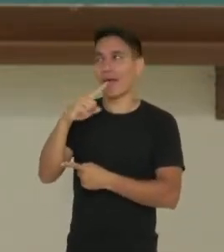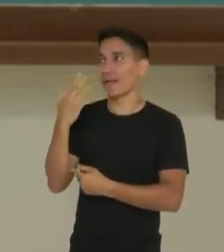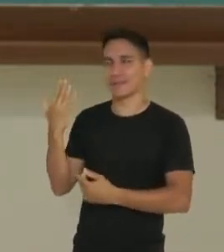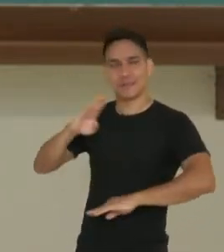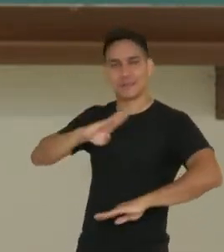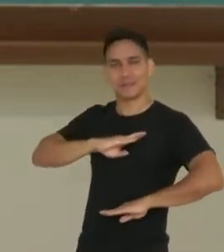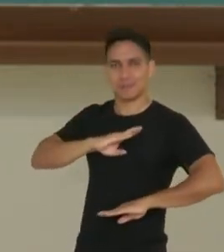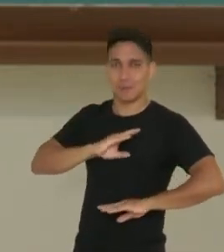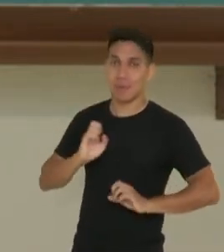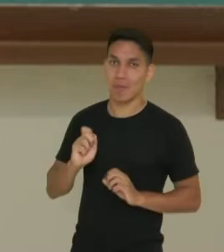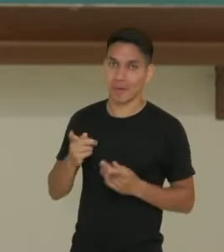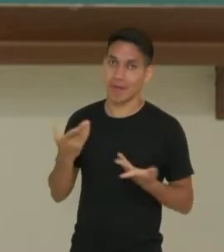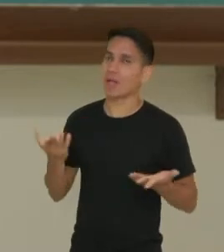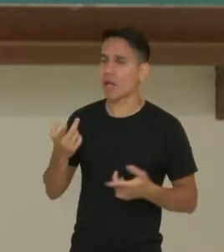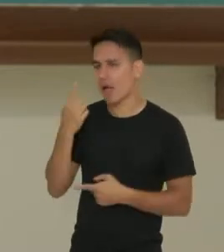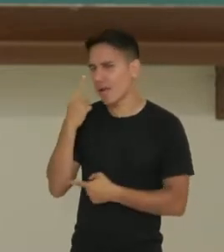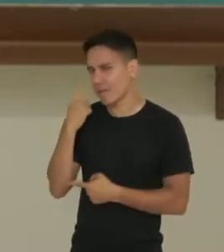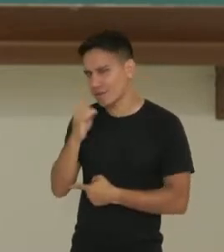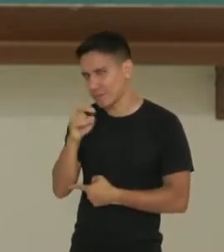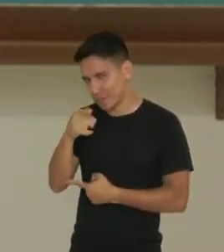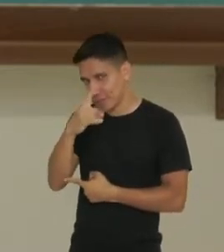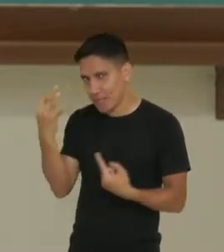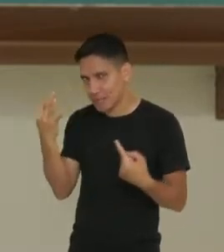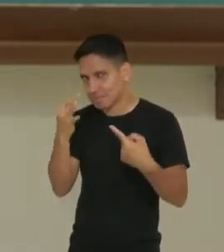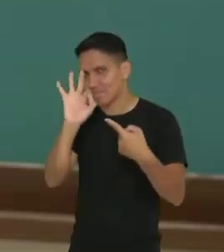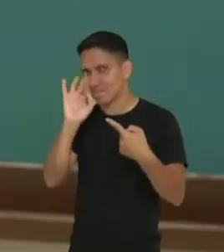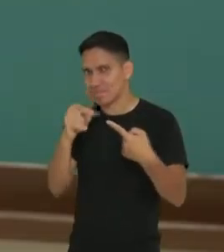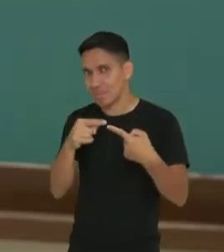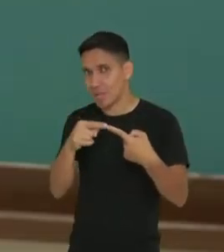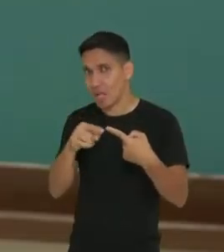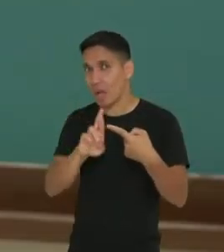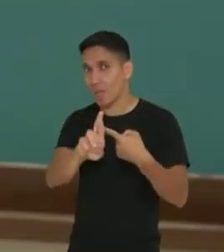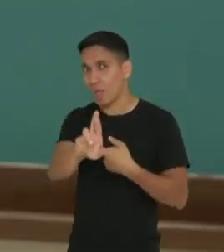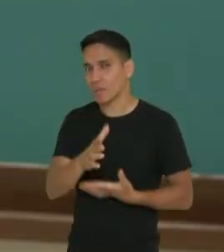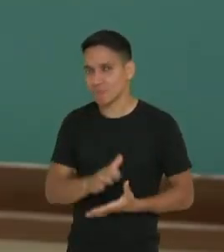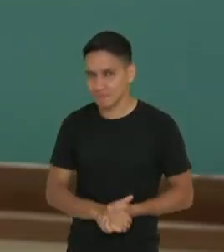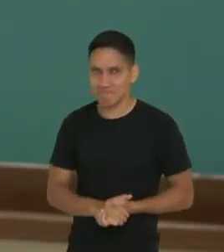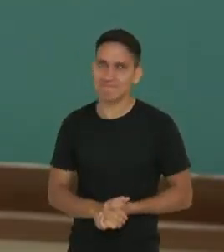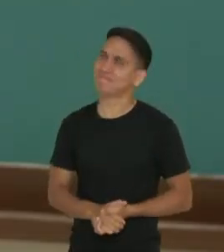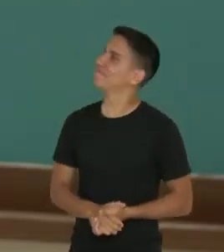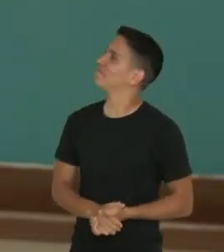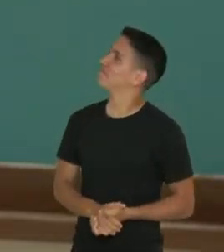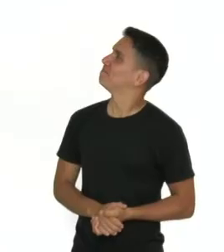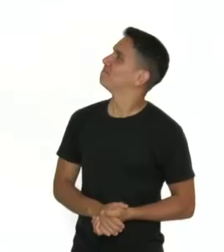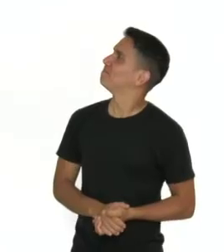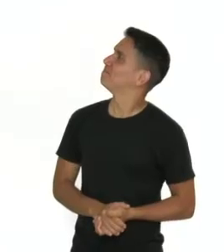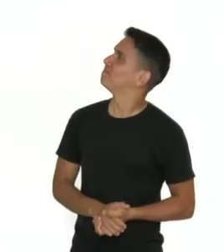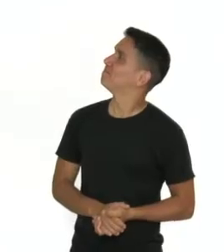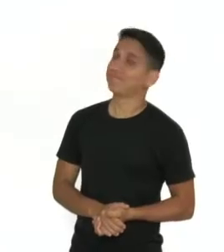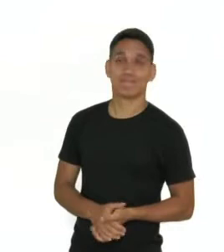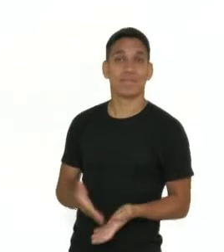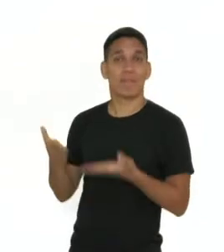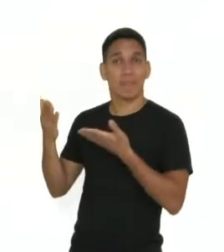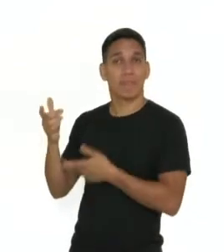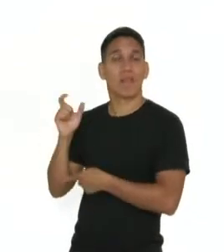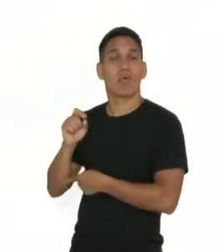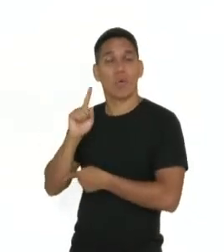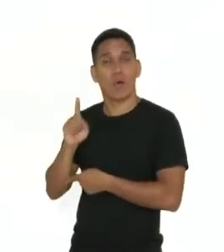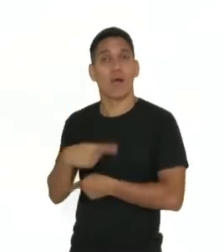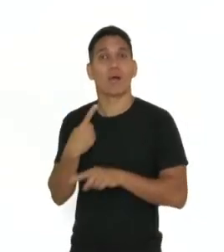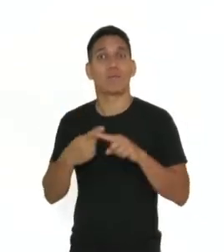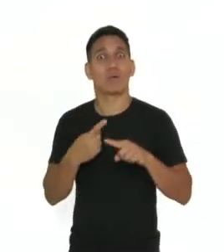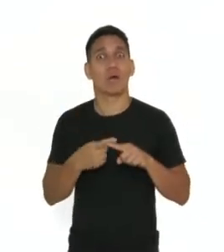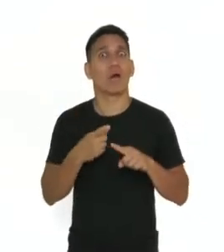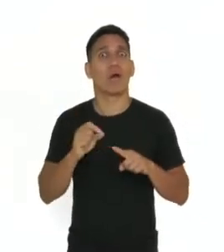caos, certo? Vamos ver se vocês acertaram, conferindo. Olha lá, então o fato de um